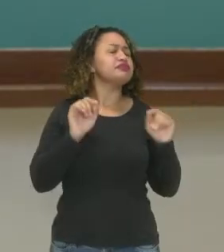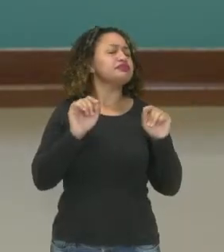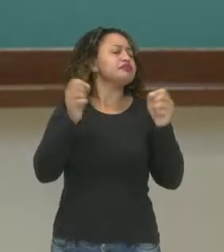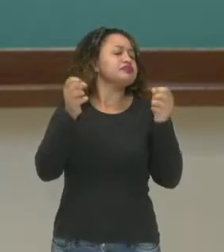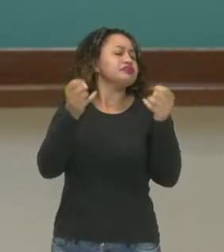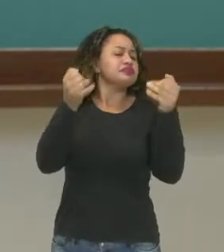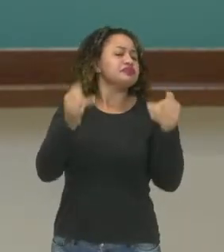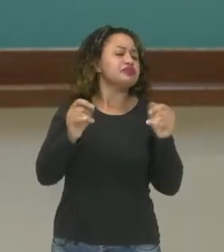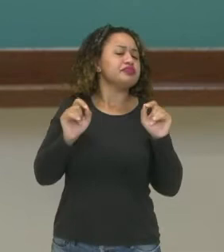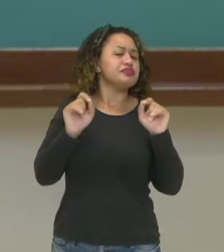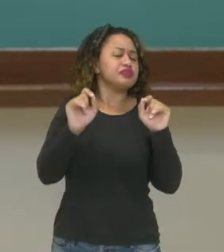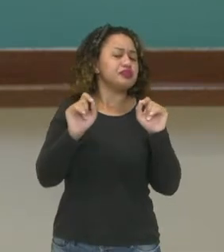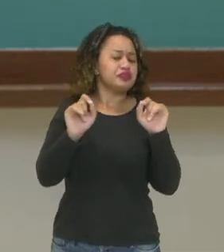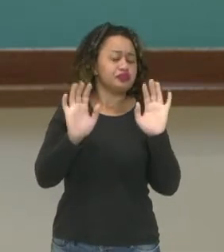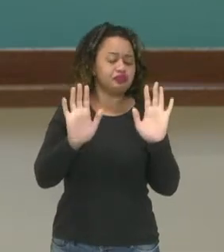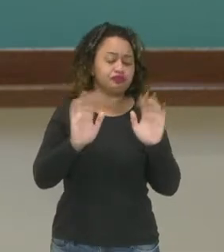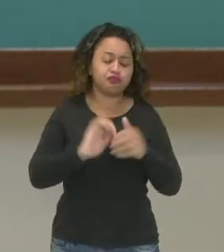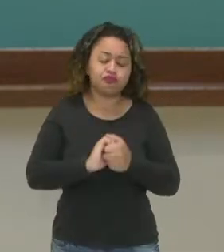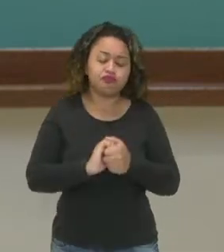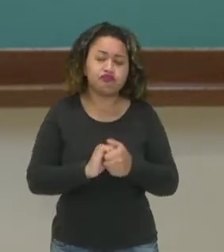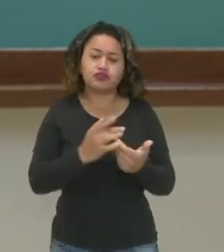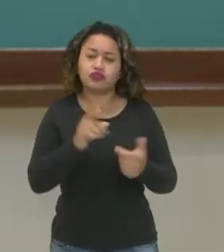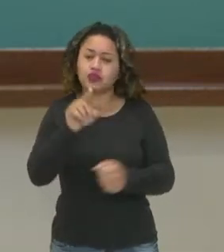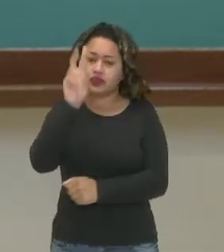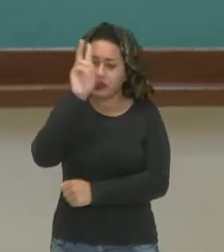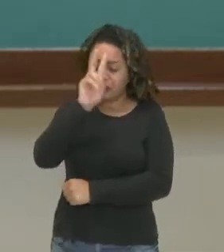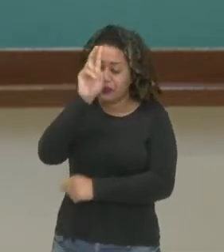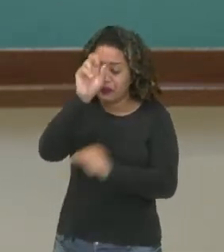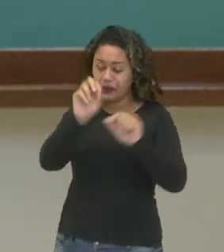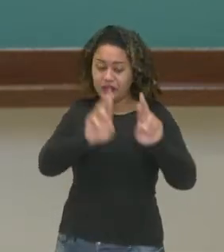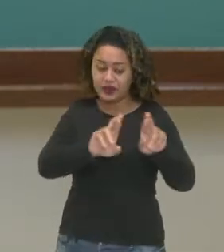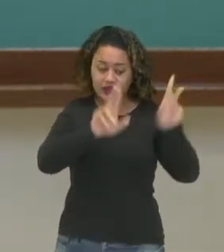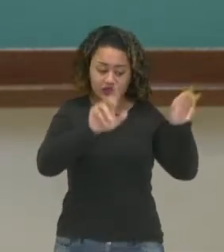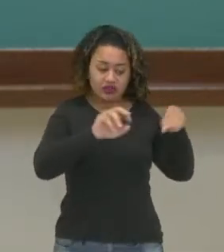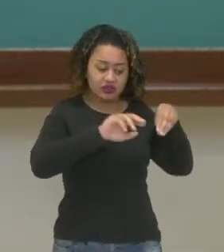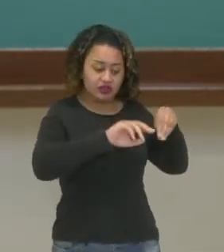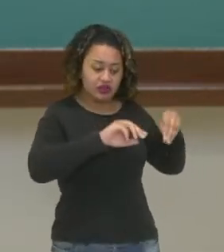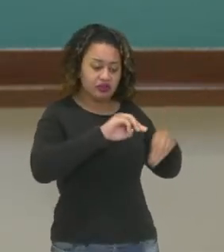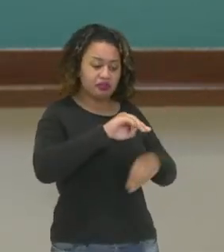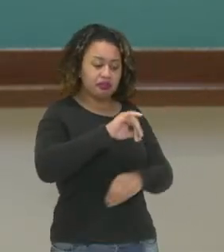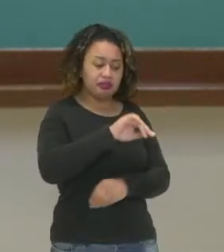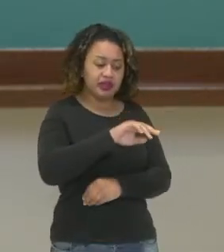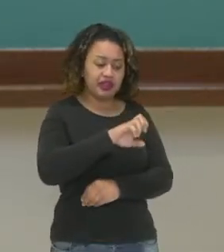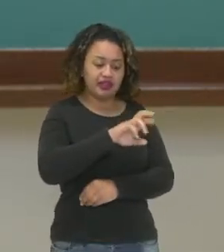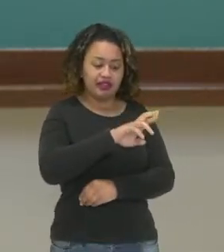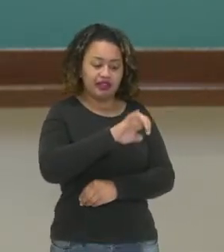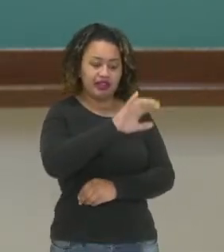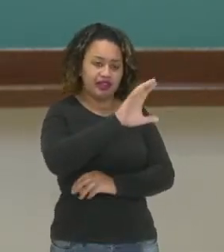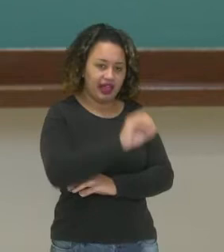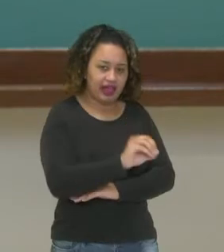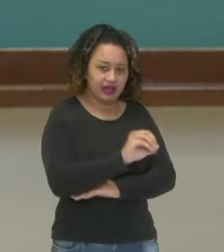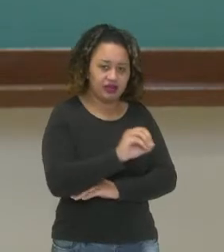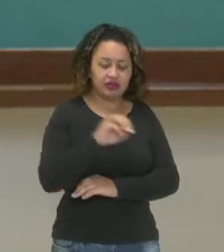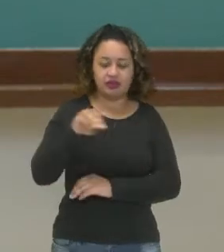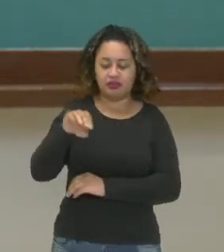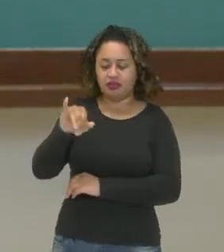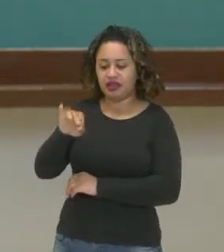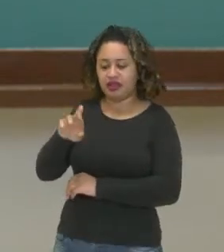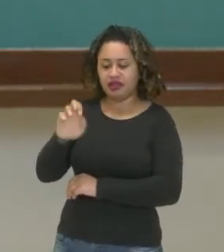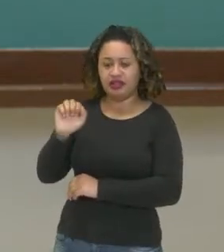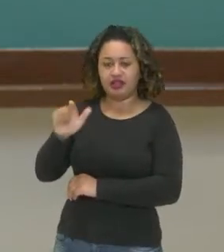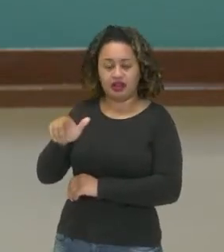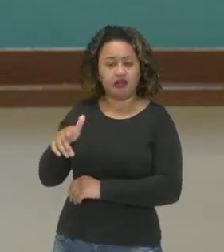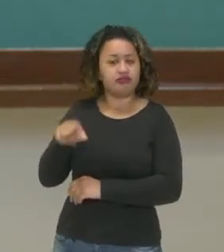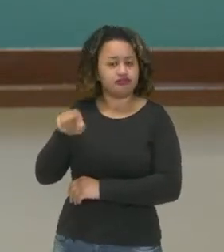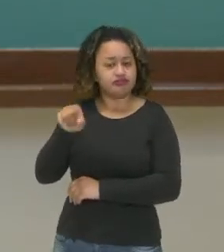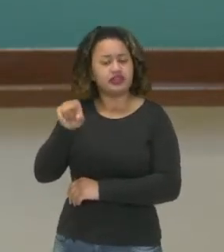e agora vou voltar com vocês assim. Você lembra a diferença de minério e mineral? Lembra que o mineral era a rocha propriamente